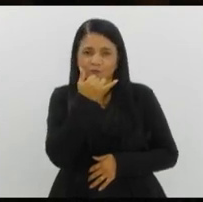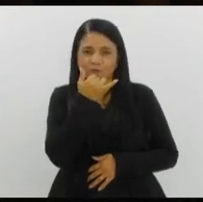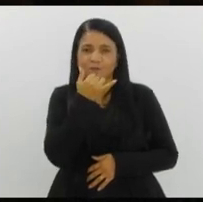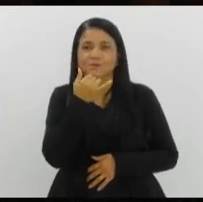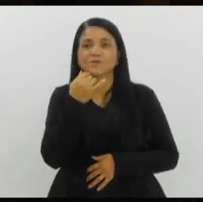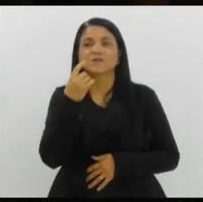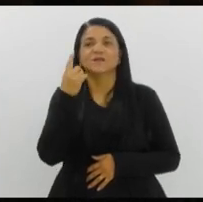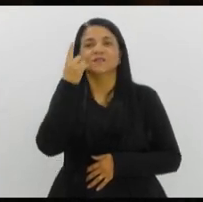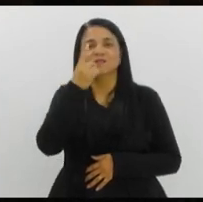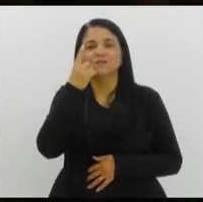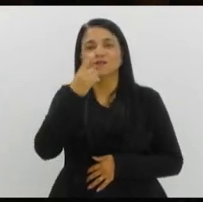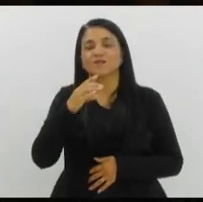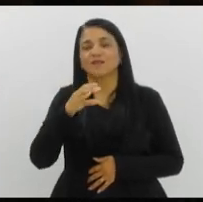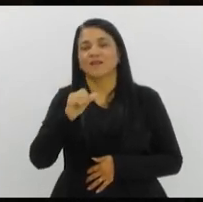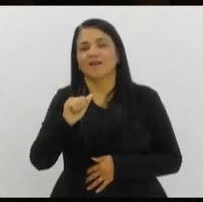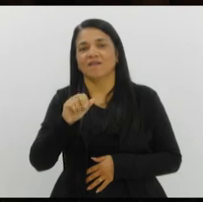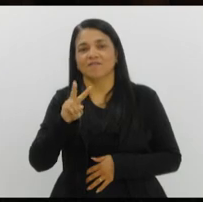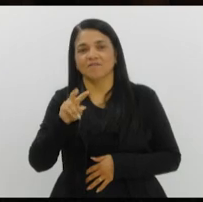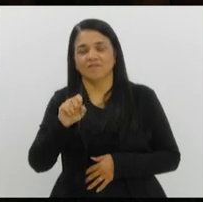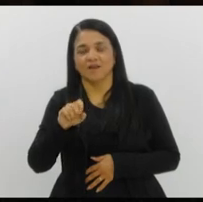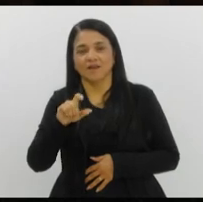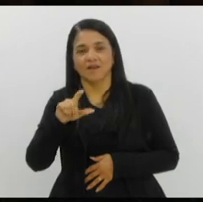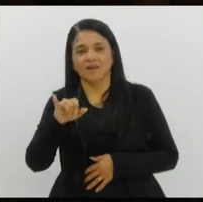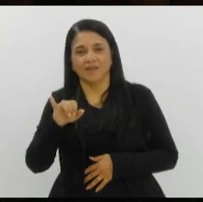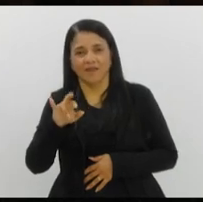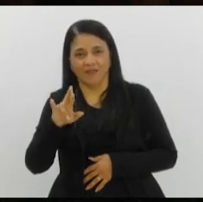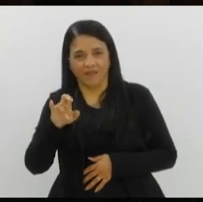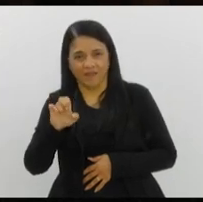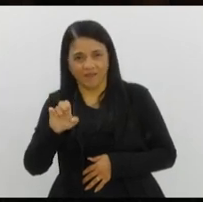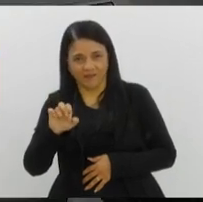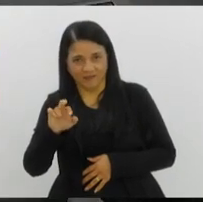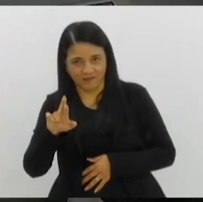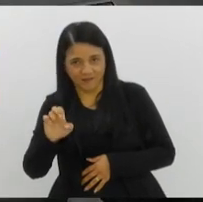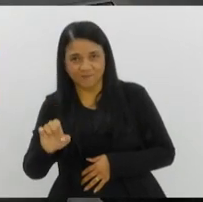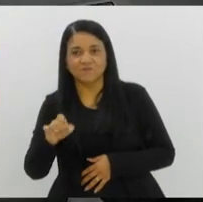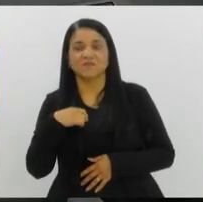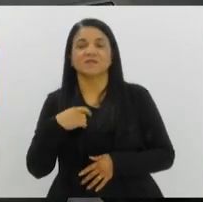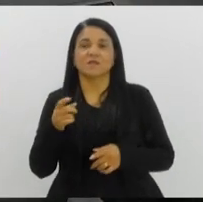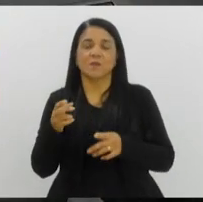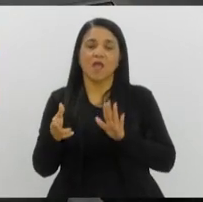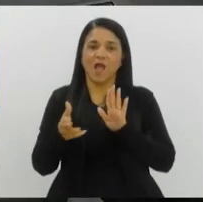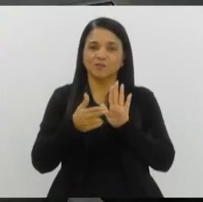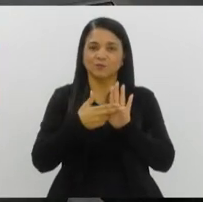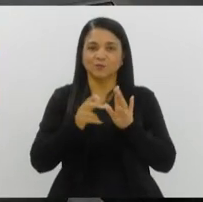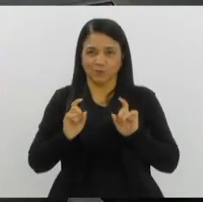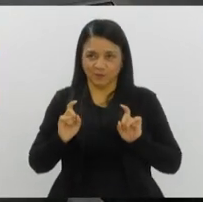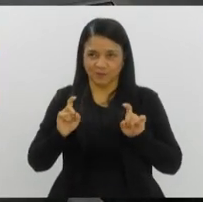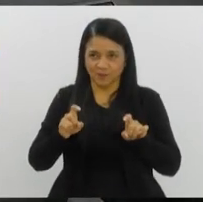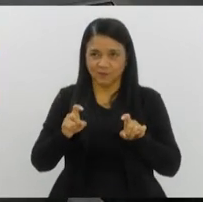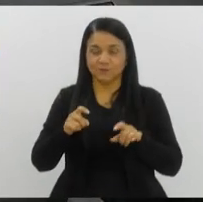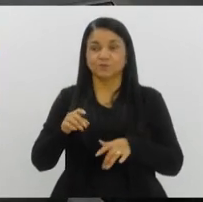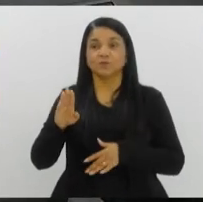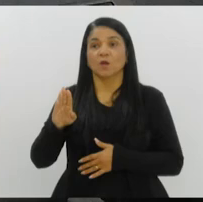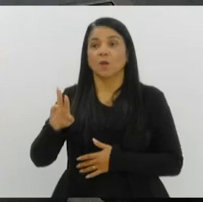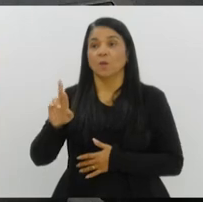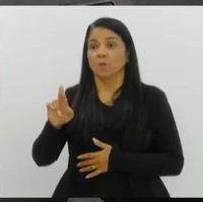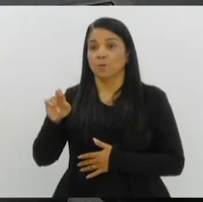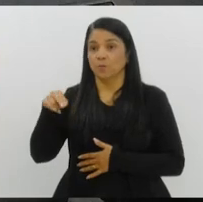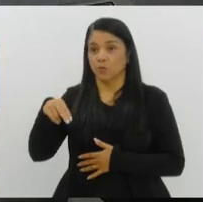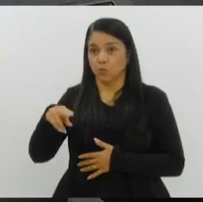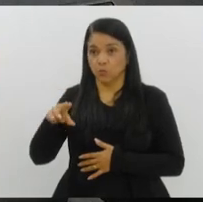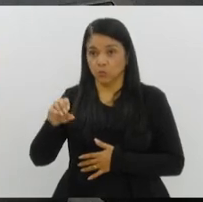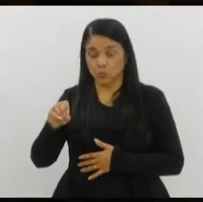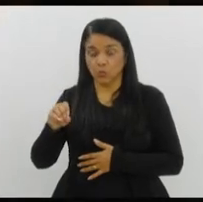deputado Cavalieri, também que está assumindo, reassumindo seu mandato, Cavalieri. O Bruno é um deputado que